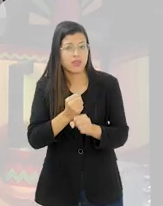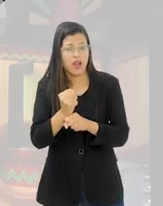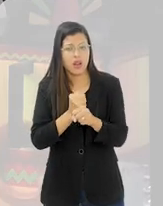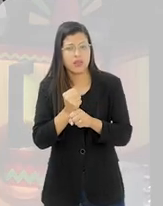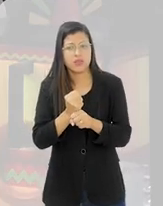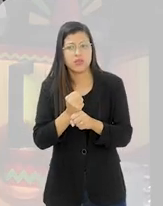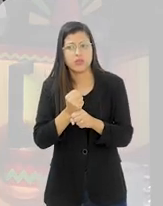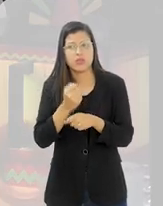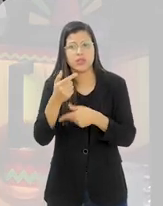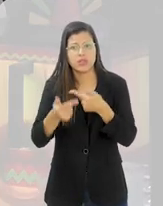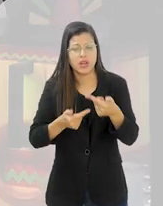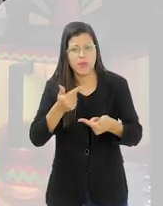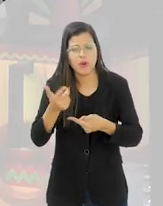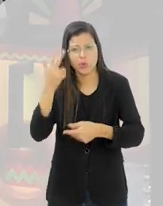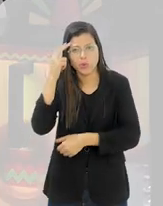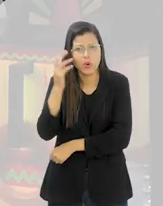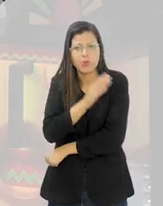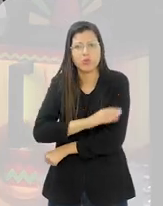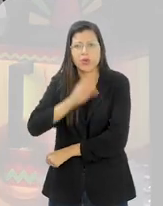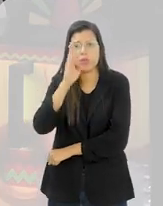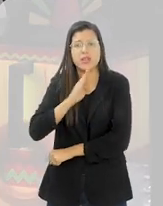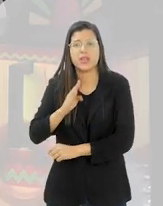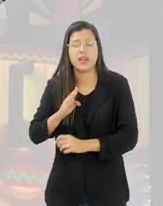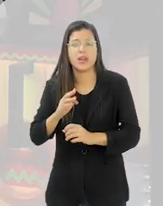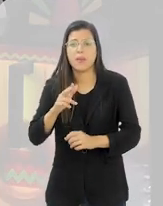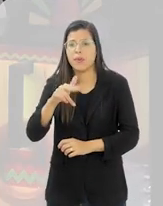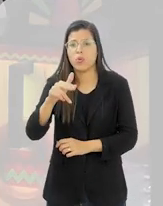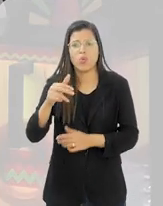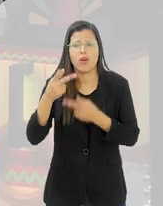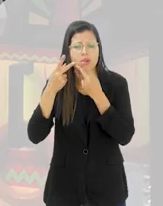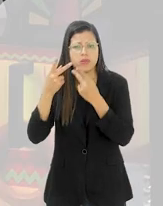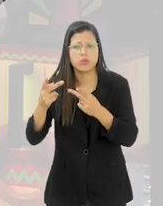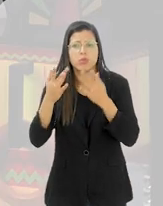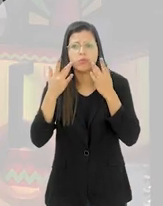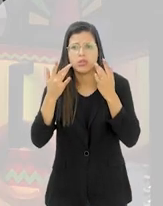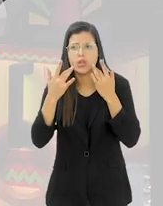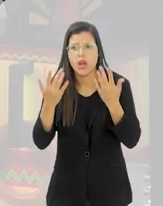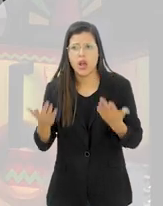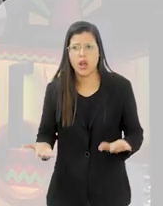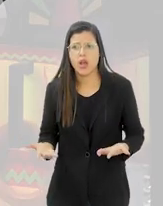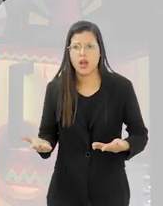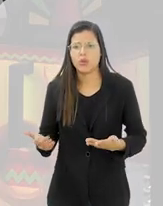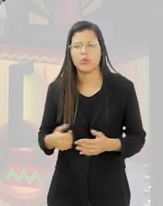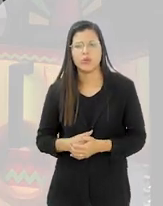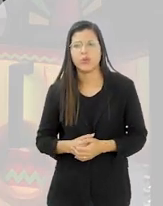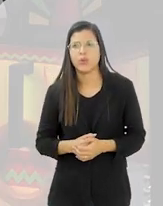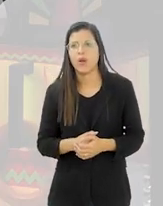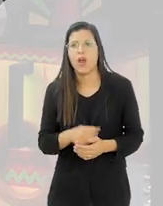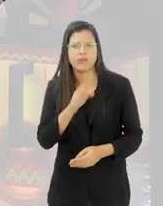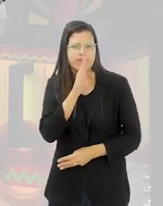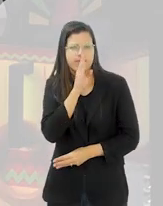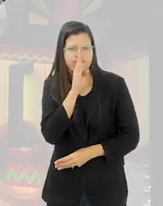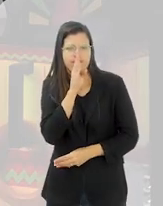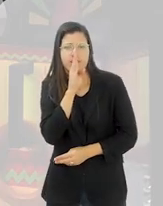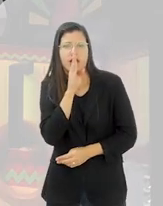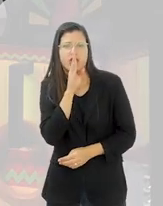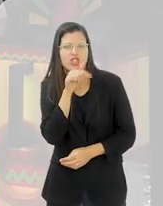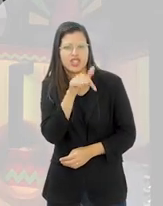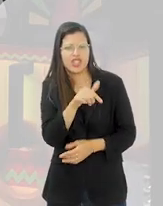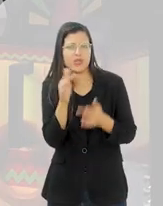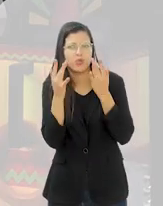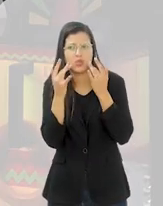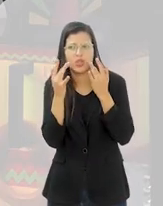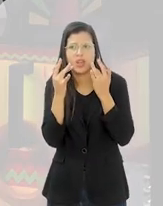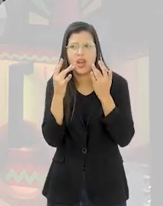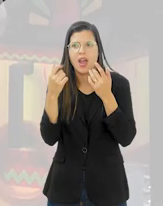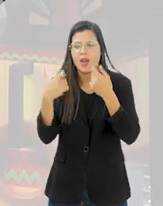nunca entrou num teatro, ela não sabe como se veste, porque é o normal da vida dela. Ela não tem que ser recriminada ou não ir. E aí ela vai ficar quietinha lá no